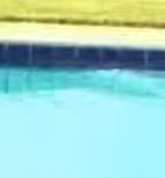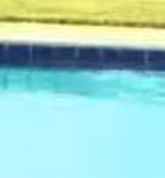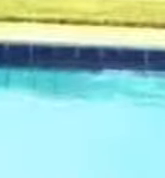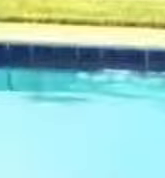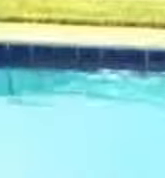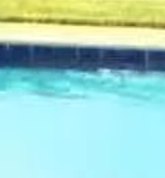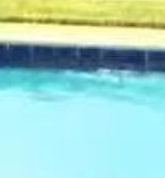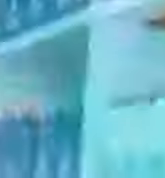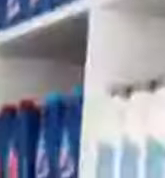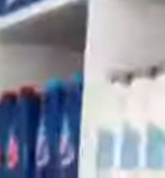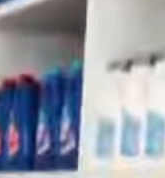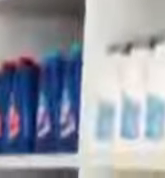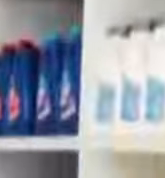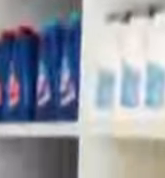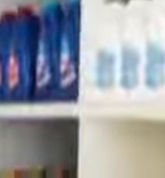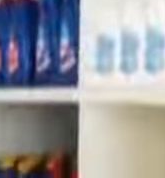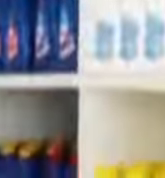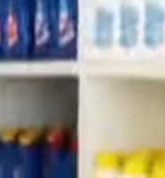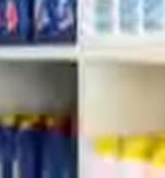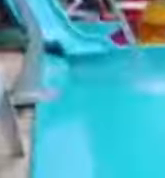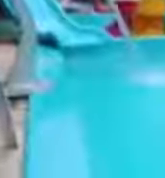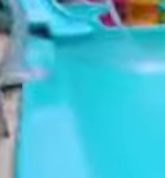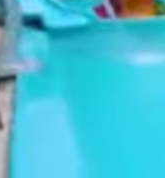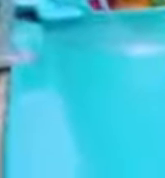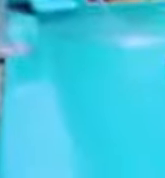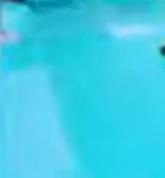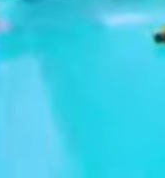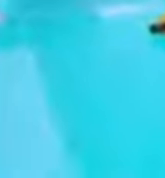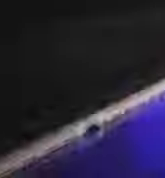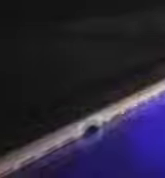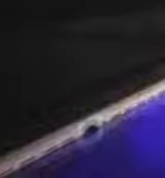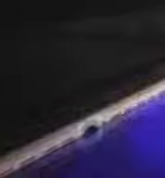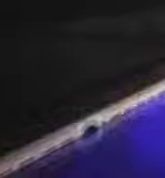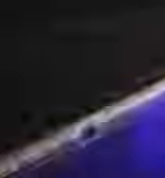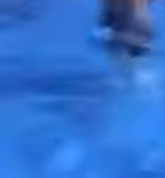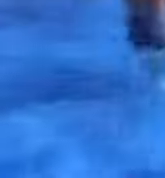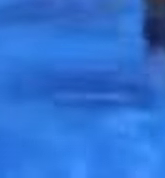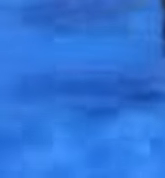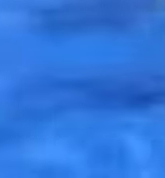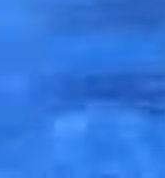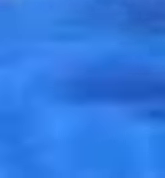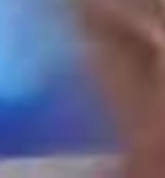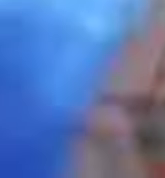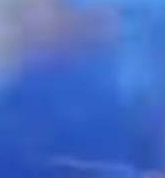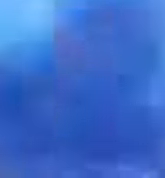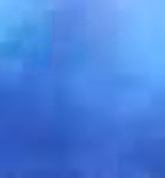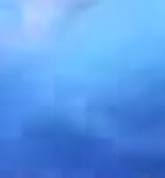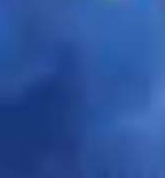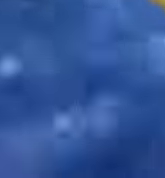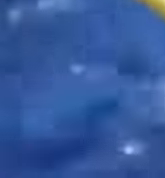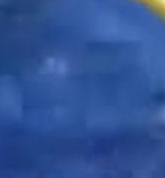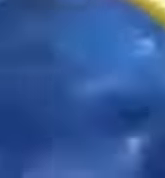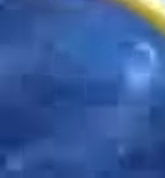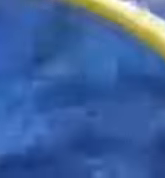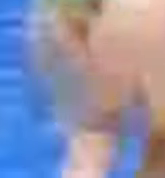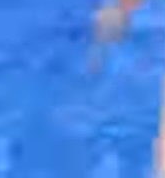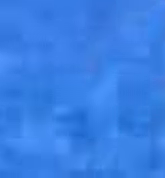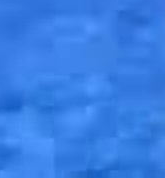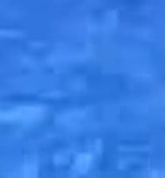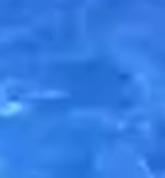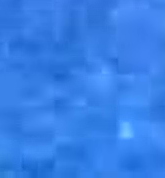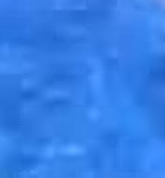ótimos profissionais e os mais diversos produtos que vão proporcionar um melhor momento de lazer para você